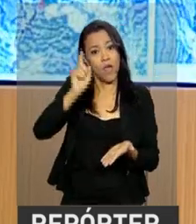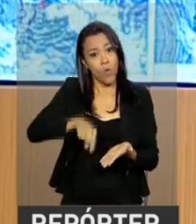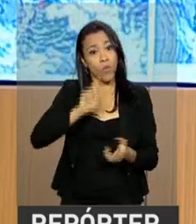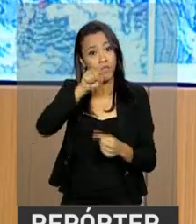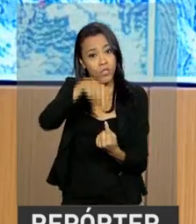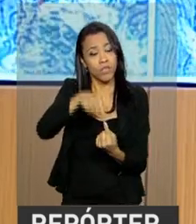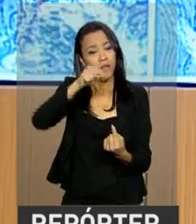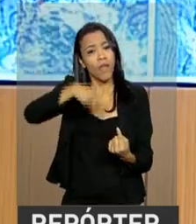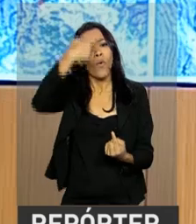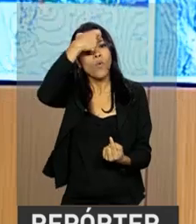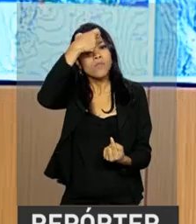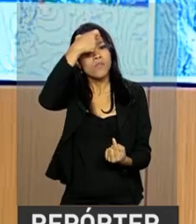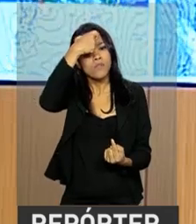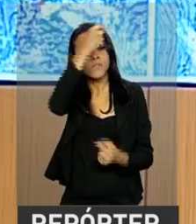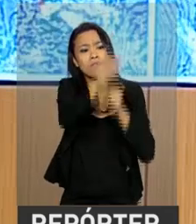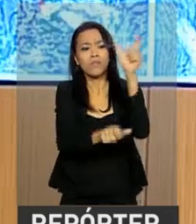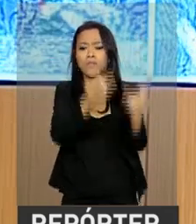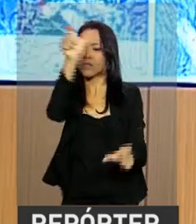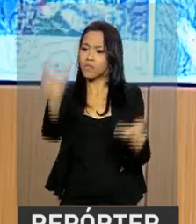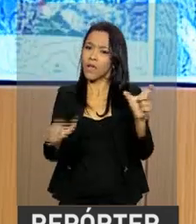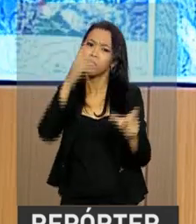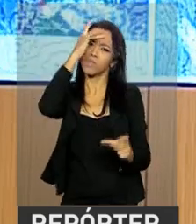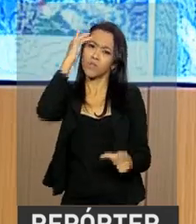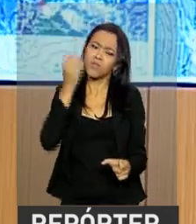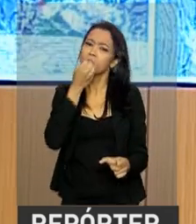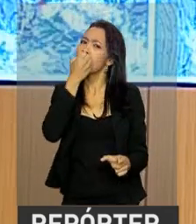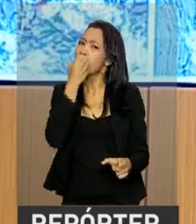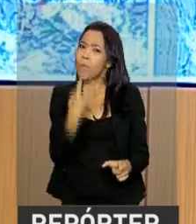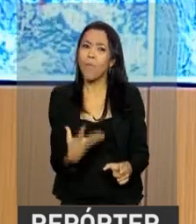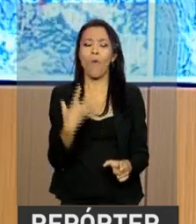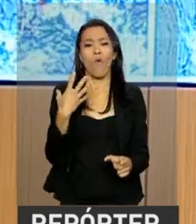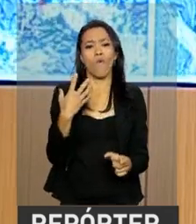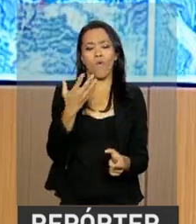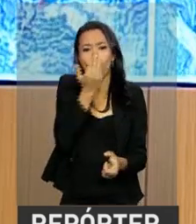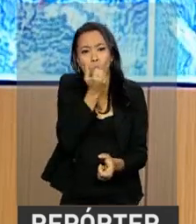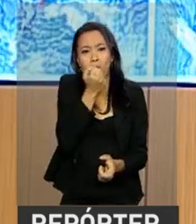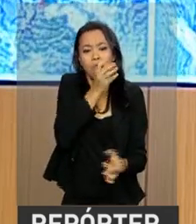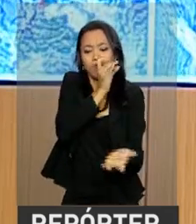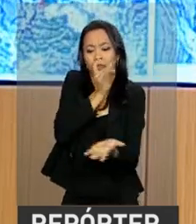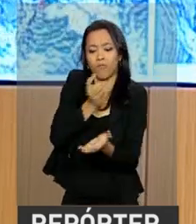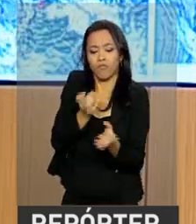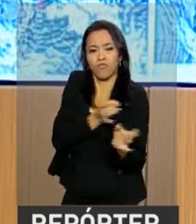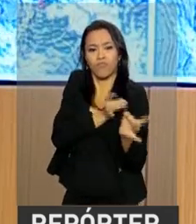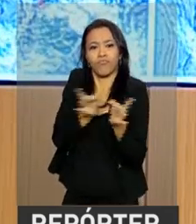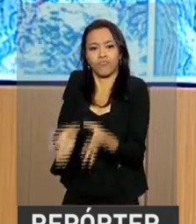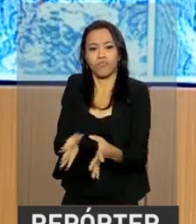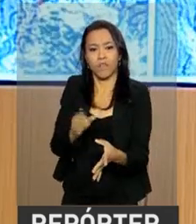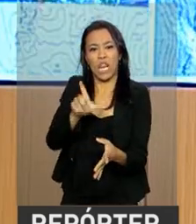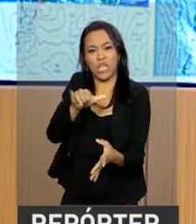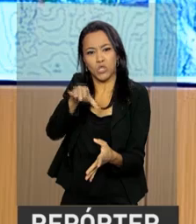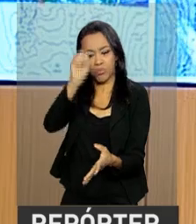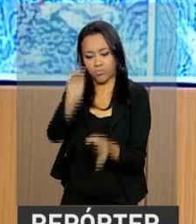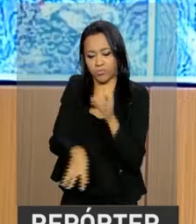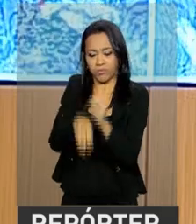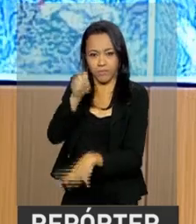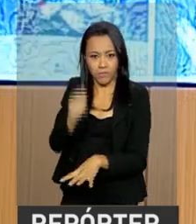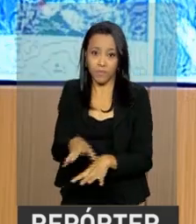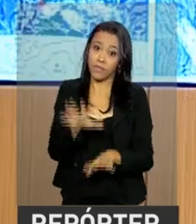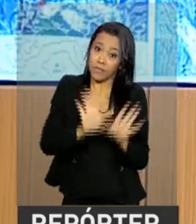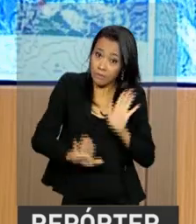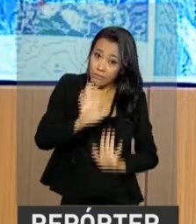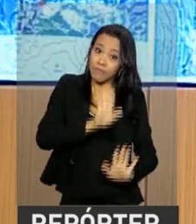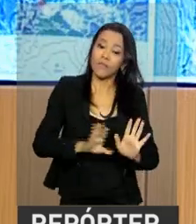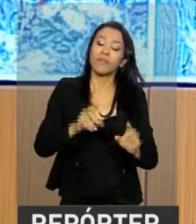aí mostrar eh como é negativo esse desperdício de alimentos a campanha Ela conta com apoio do